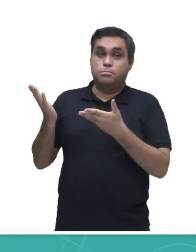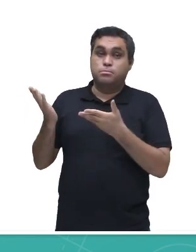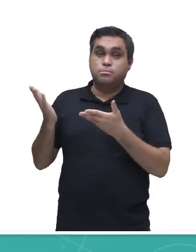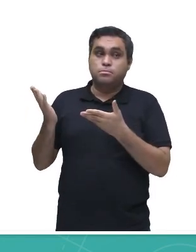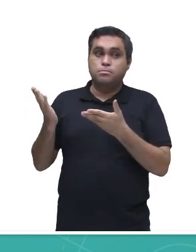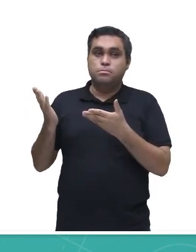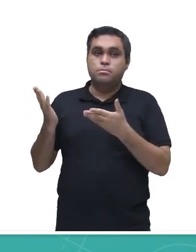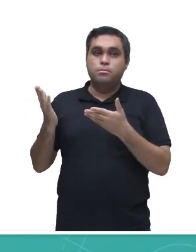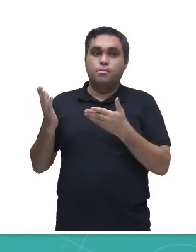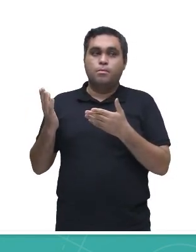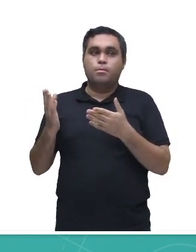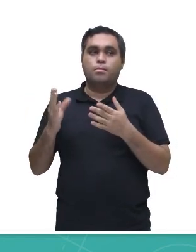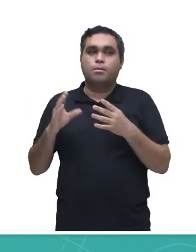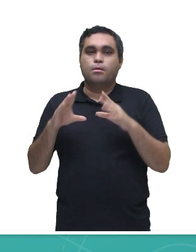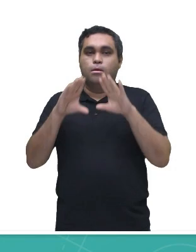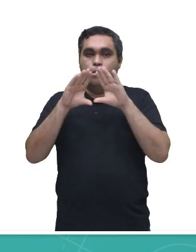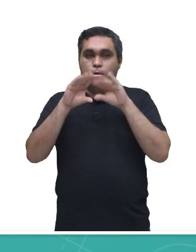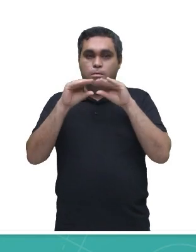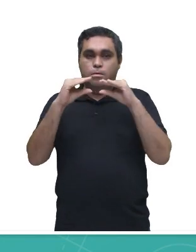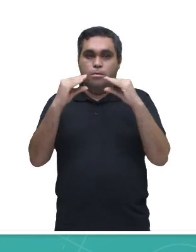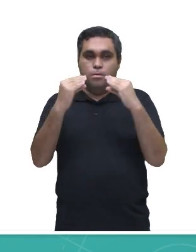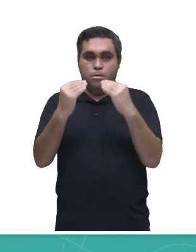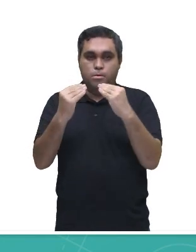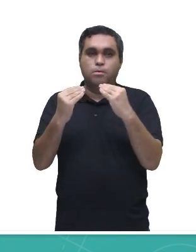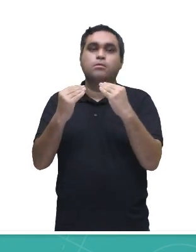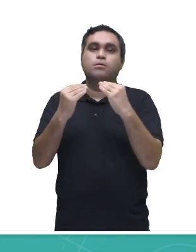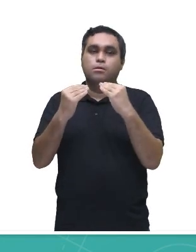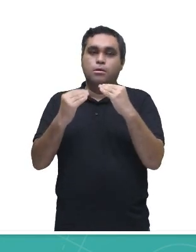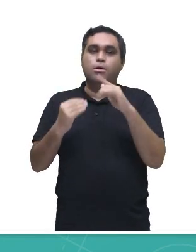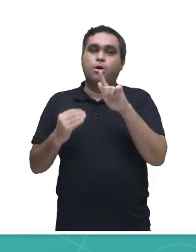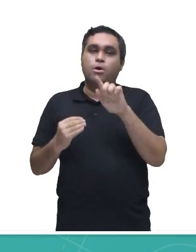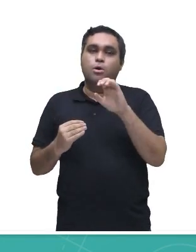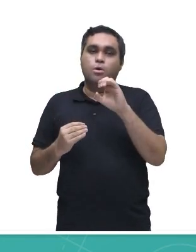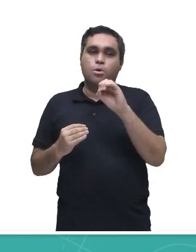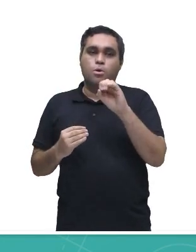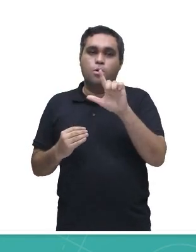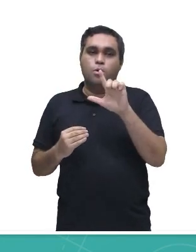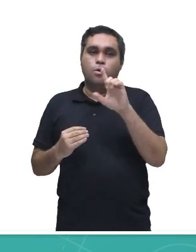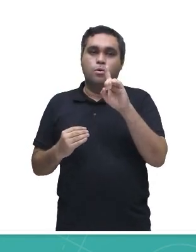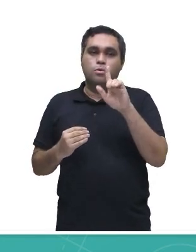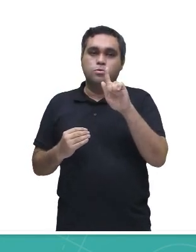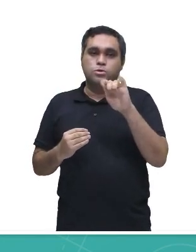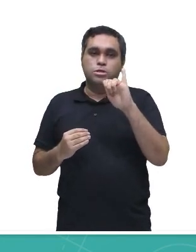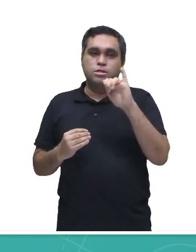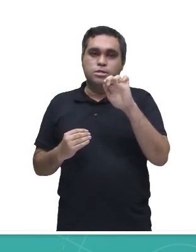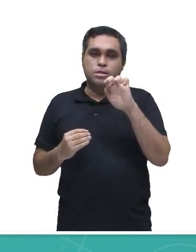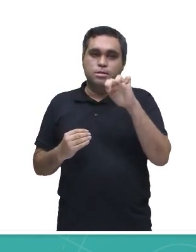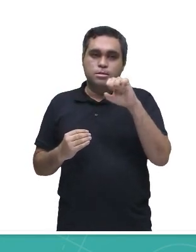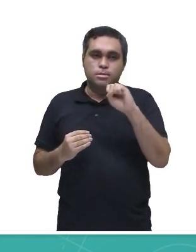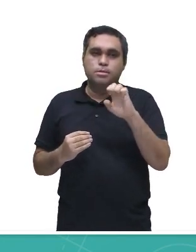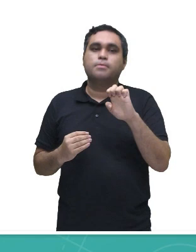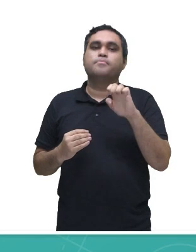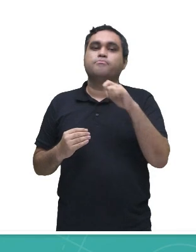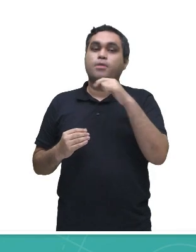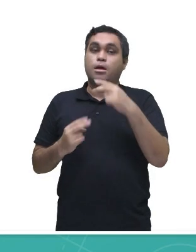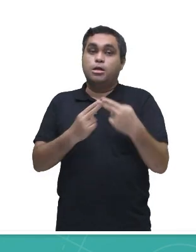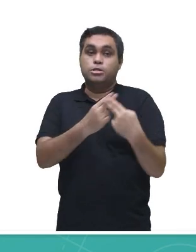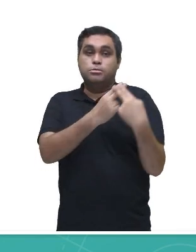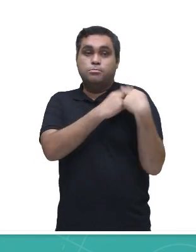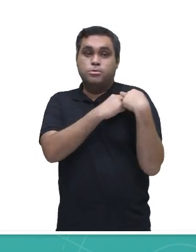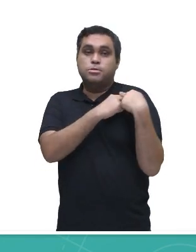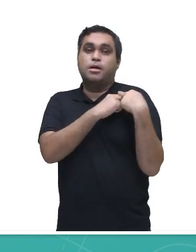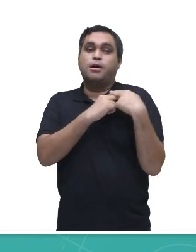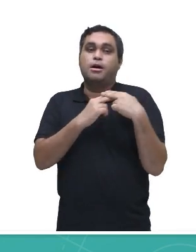para vocês é o complexo de Golgi, complexo golgiense. Organela responsável pelo armazenamento das